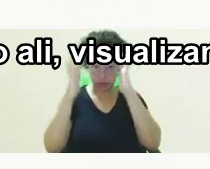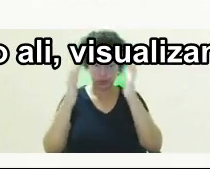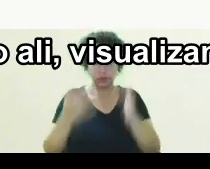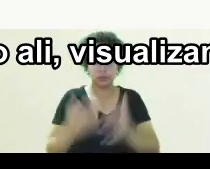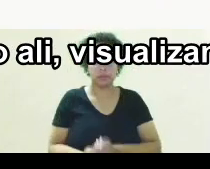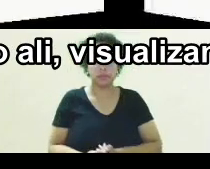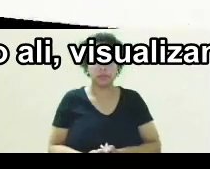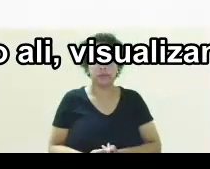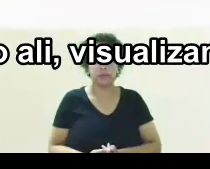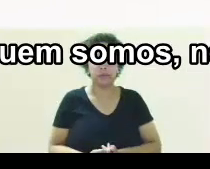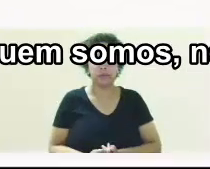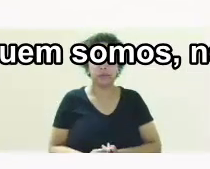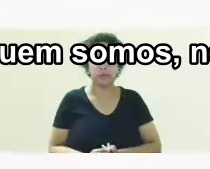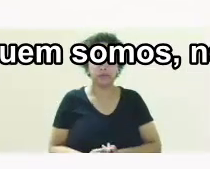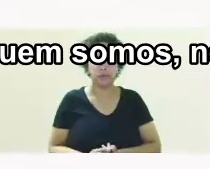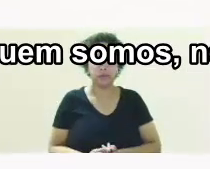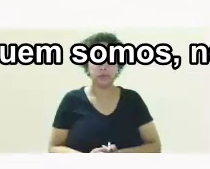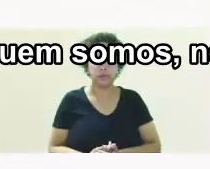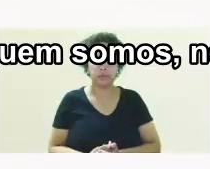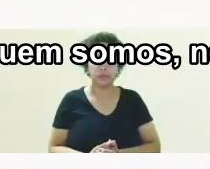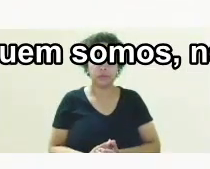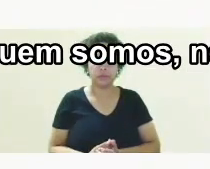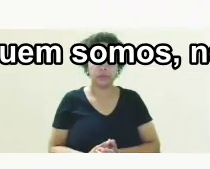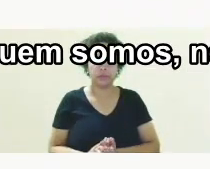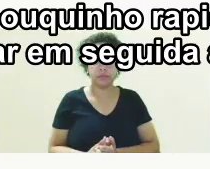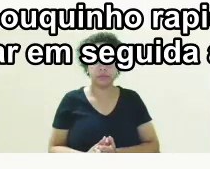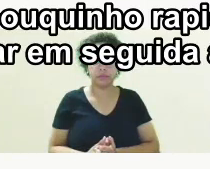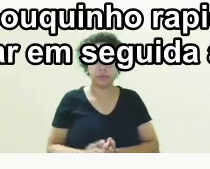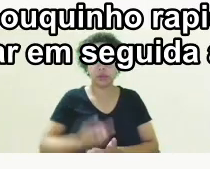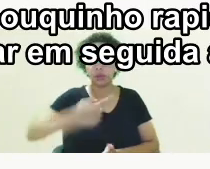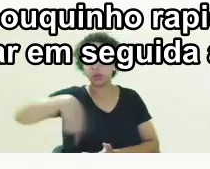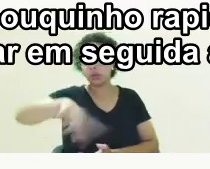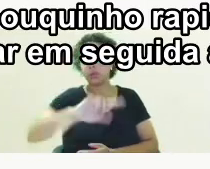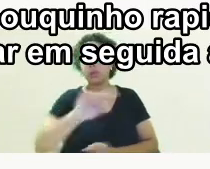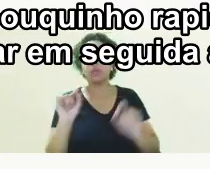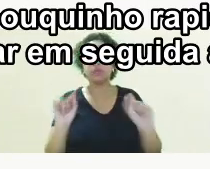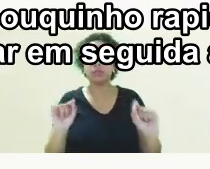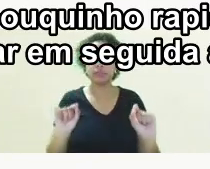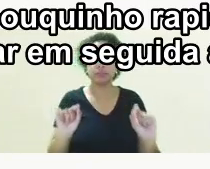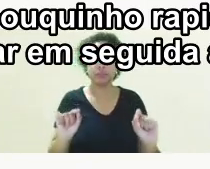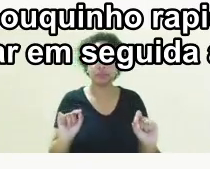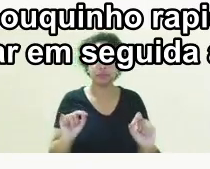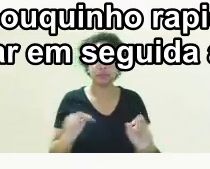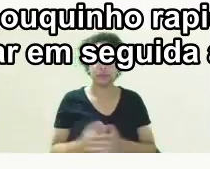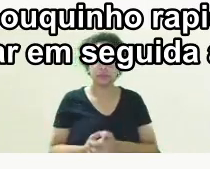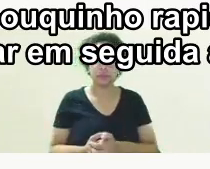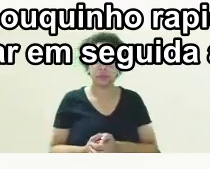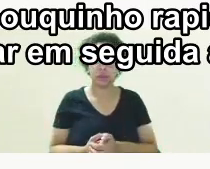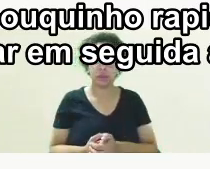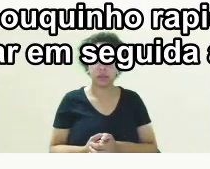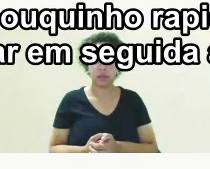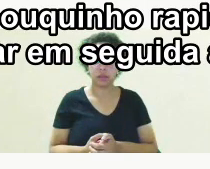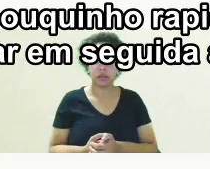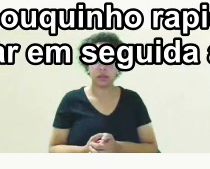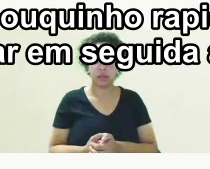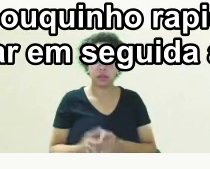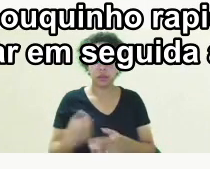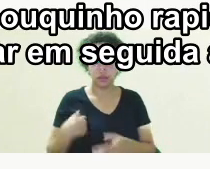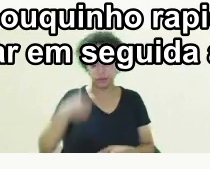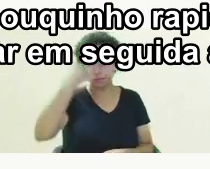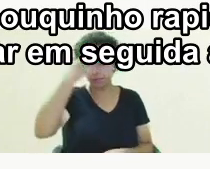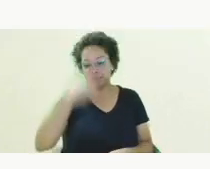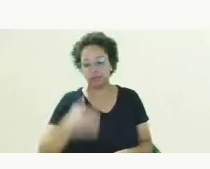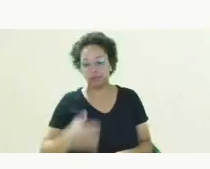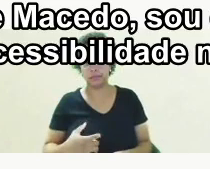a mensagem. Então, quem somos, né? Vou falar um pouquinho rapidamente, me apresentar, em